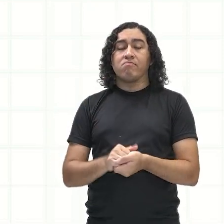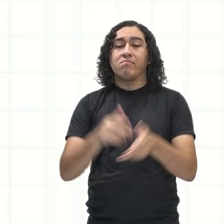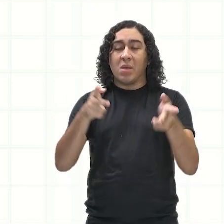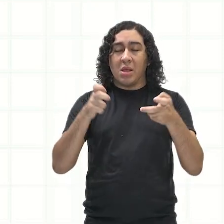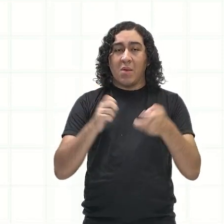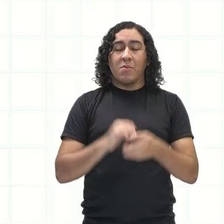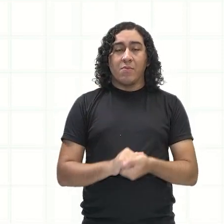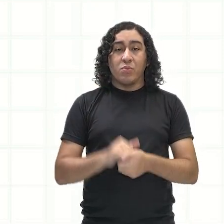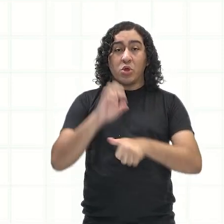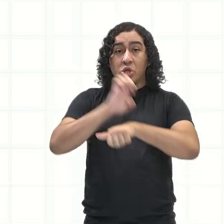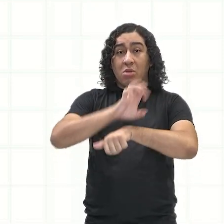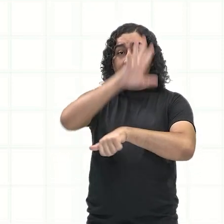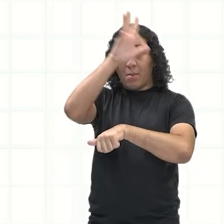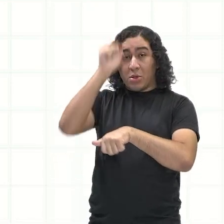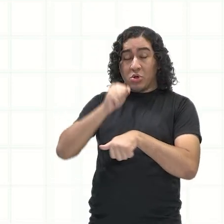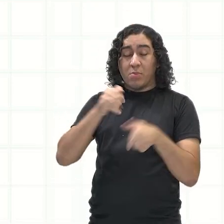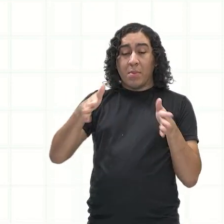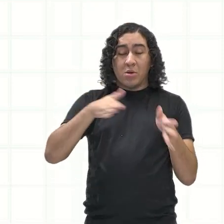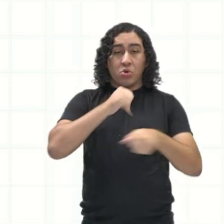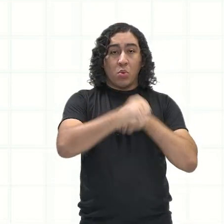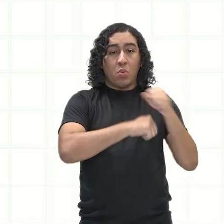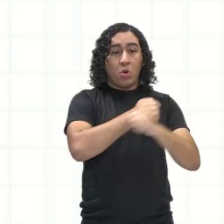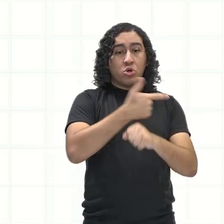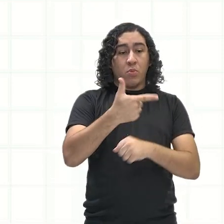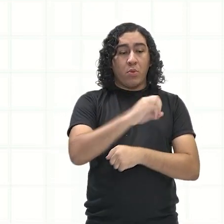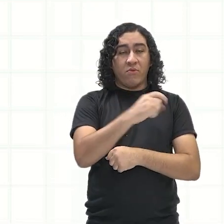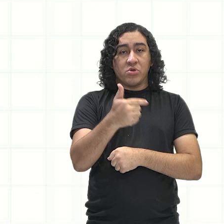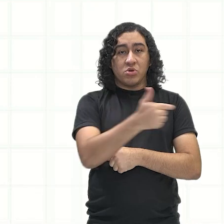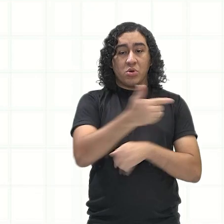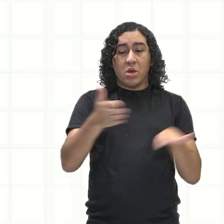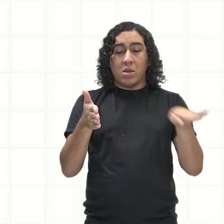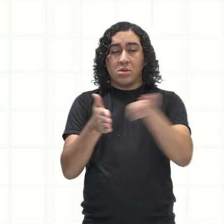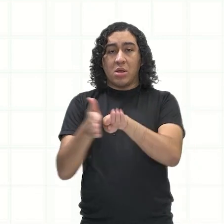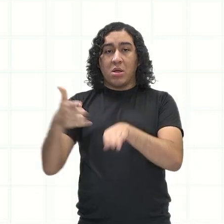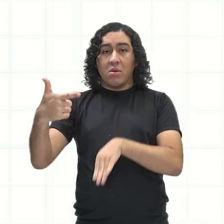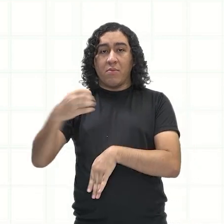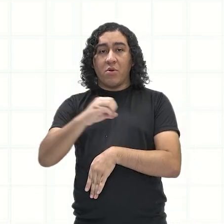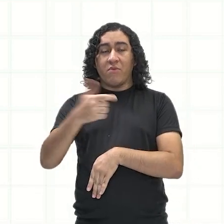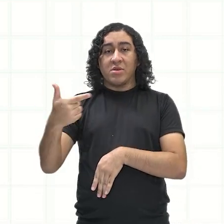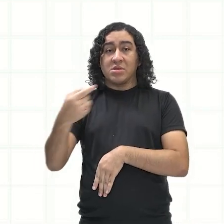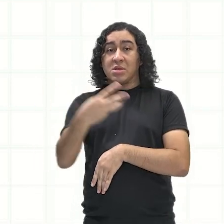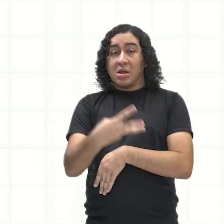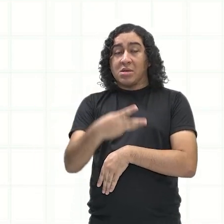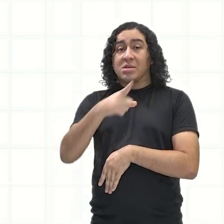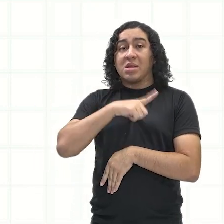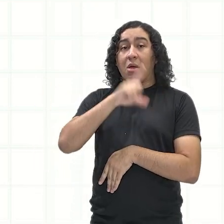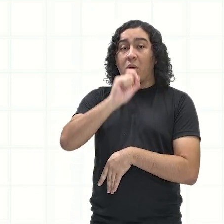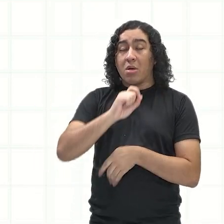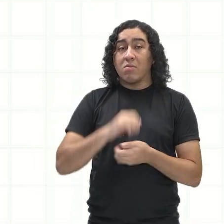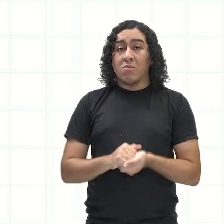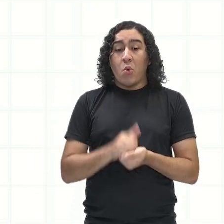de 2022 a 2023, né, recentemente, foram registrados